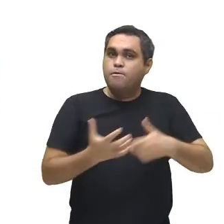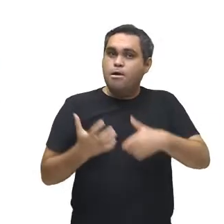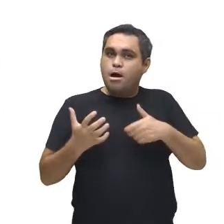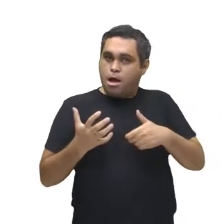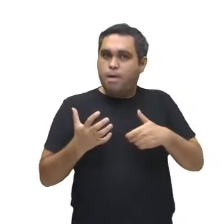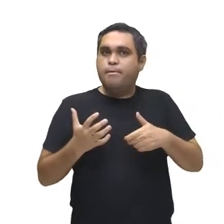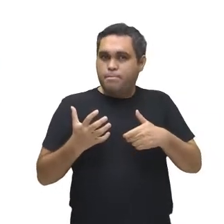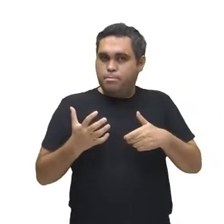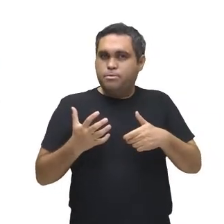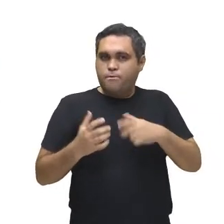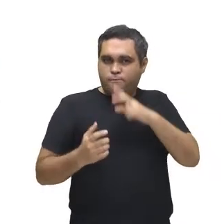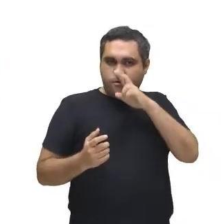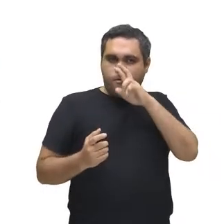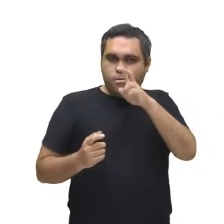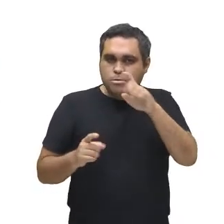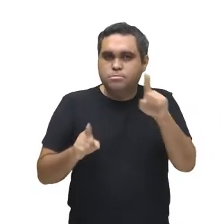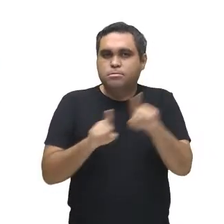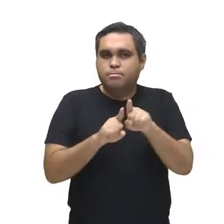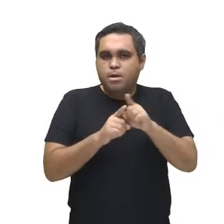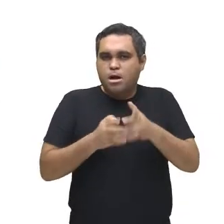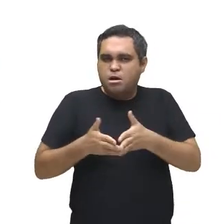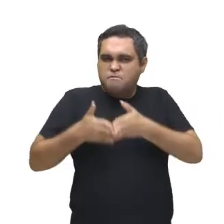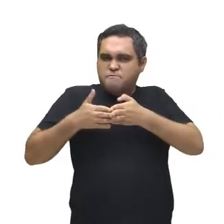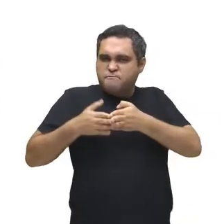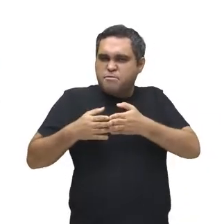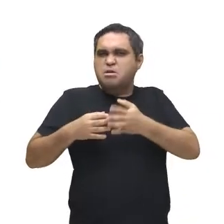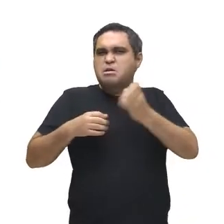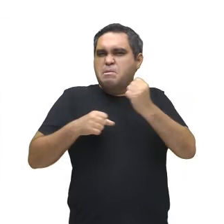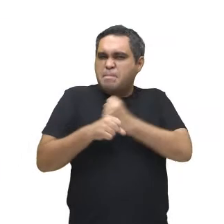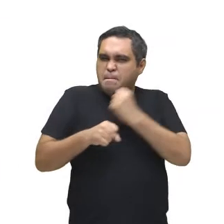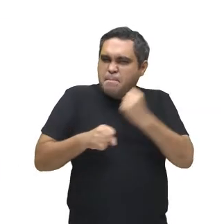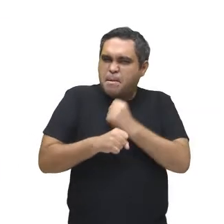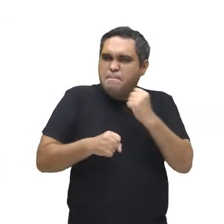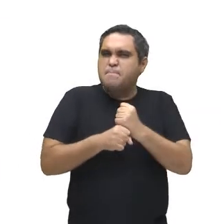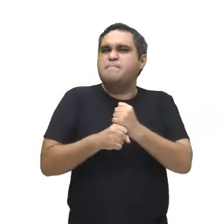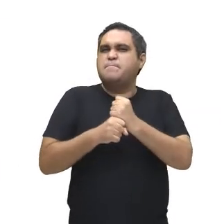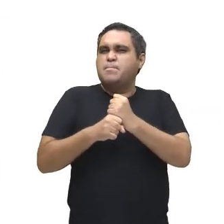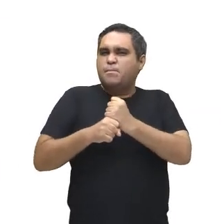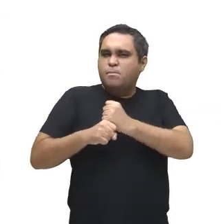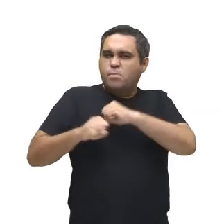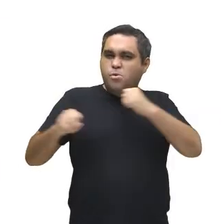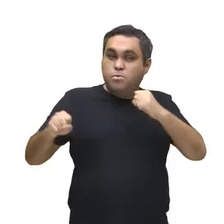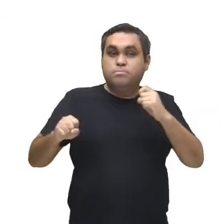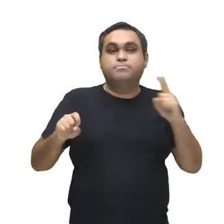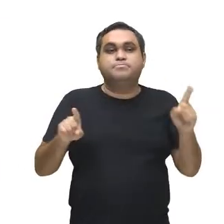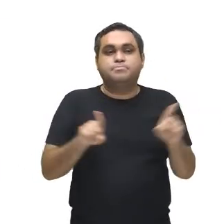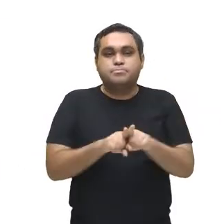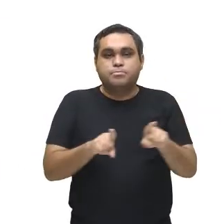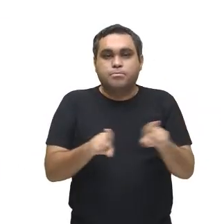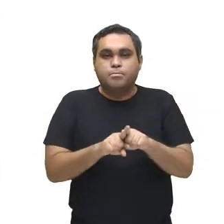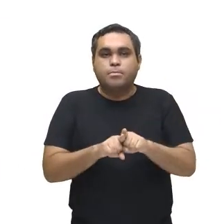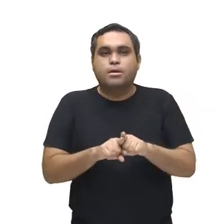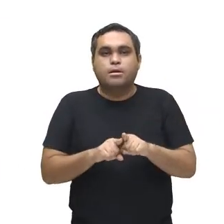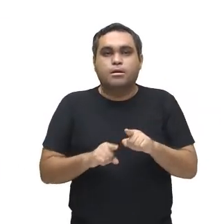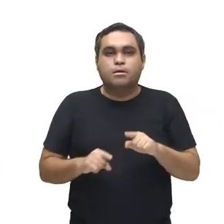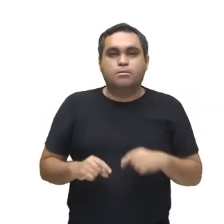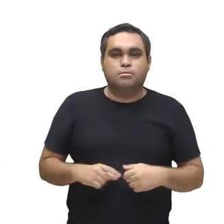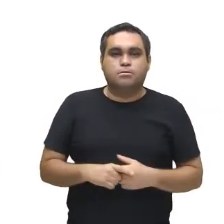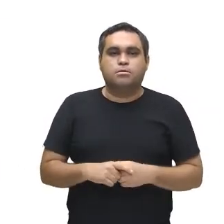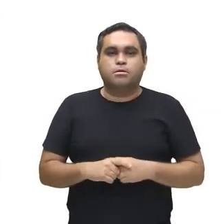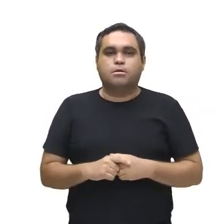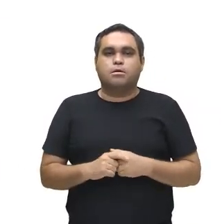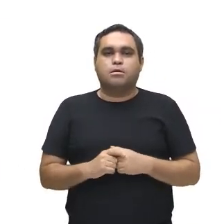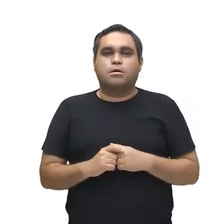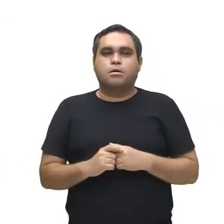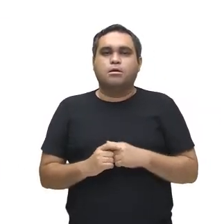como navios de guerras ingleses, HMS, esse nome aqui, que o professor de vocês não sabe ler,